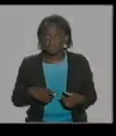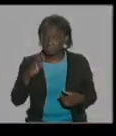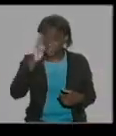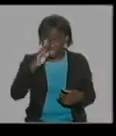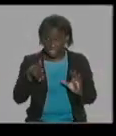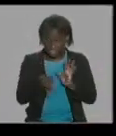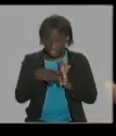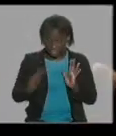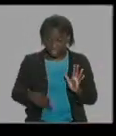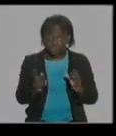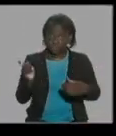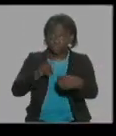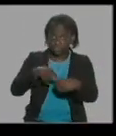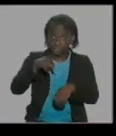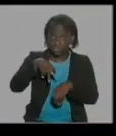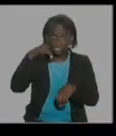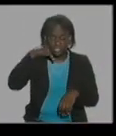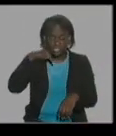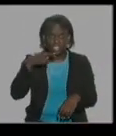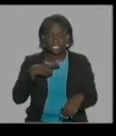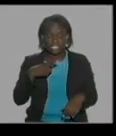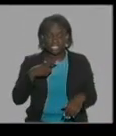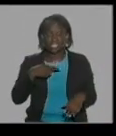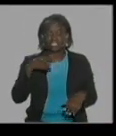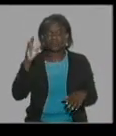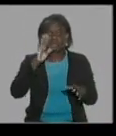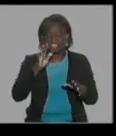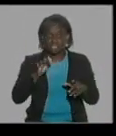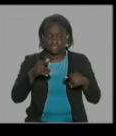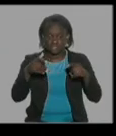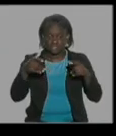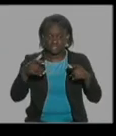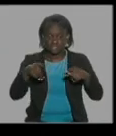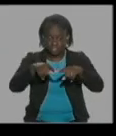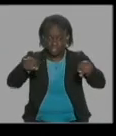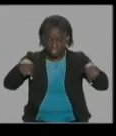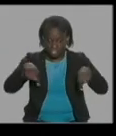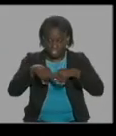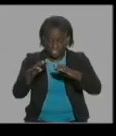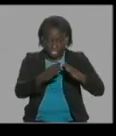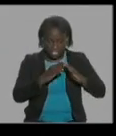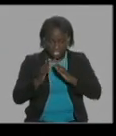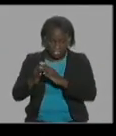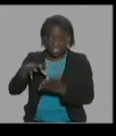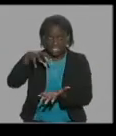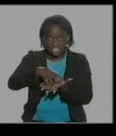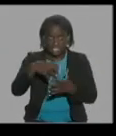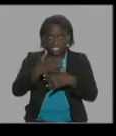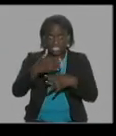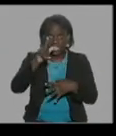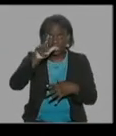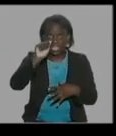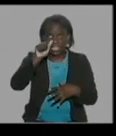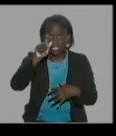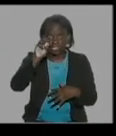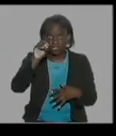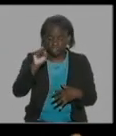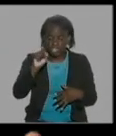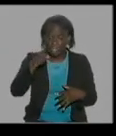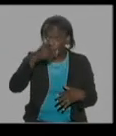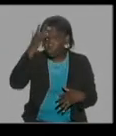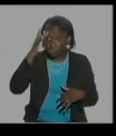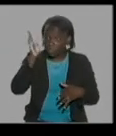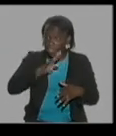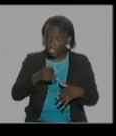Nigéria. Brasileiros que voltaram para a Nigéria. Exatamente. Existe o Brazilian Quarter lá, né, o quarteirão brasileiro, no centro de Lagos, que foi justamente